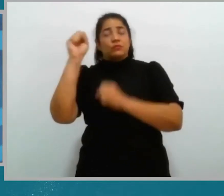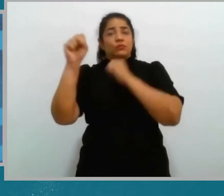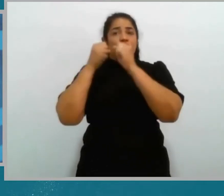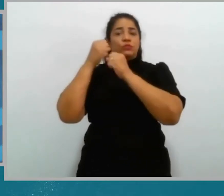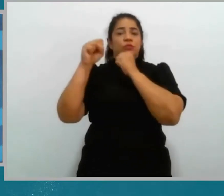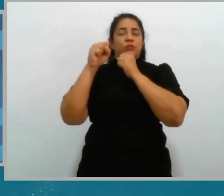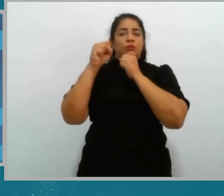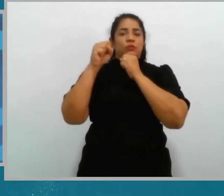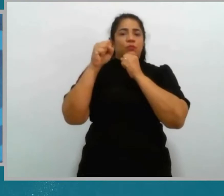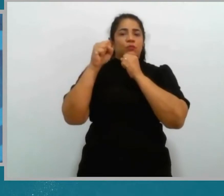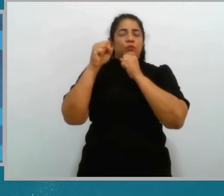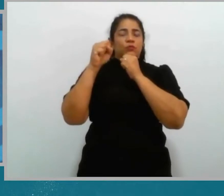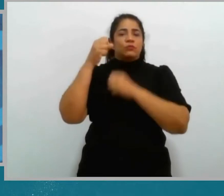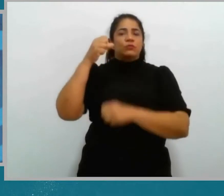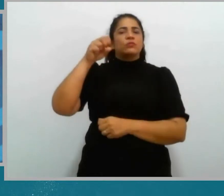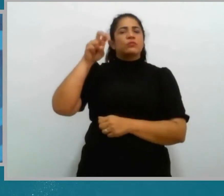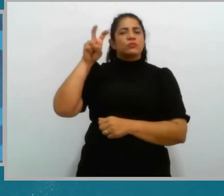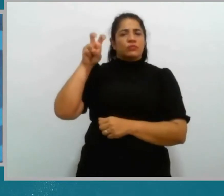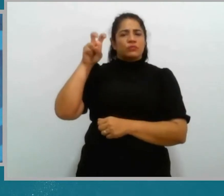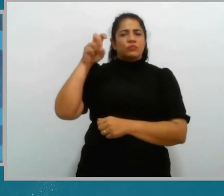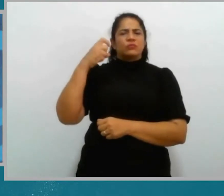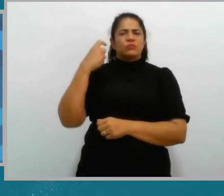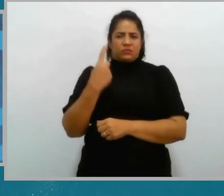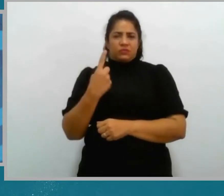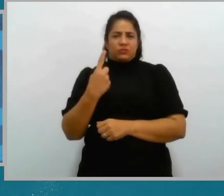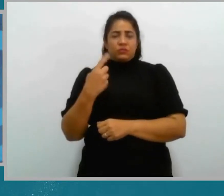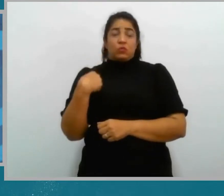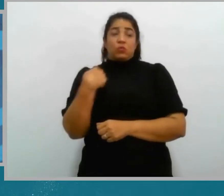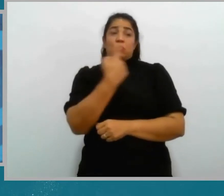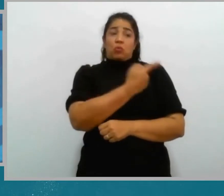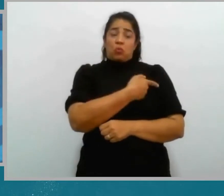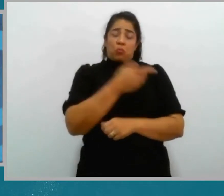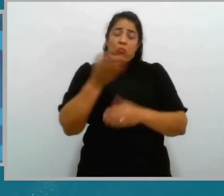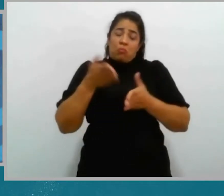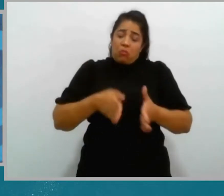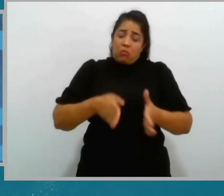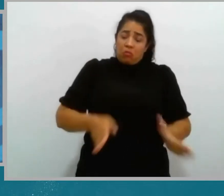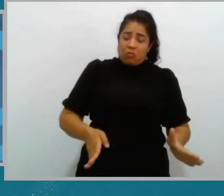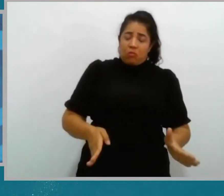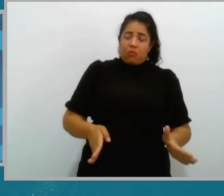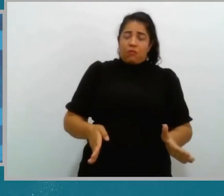nós nascemos desse jeito. Salmo 51,